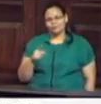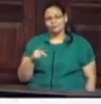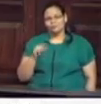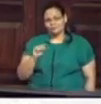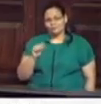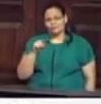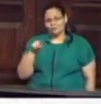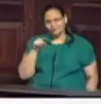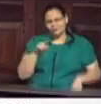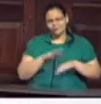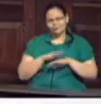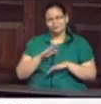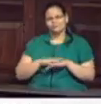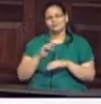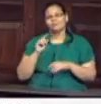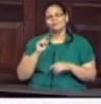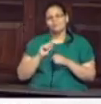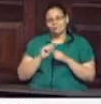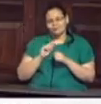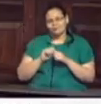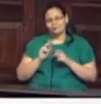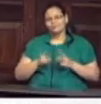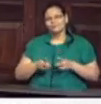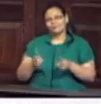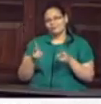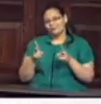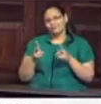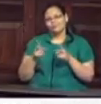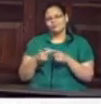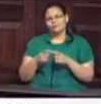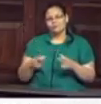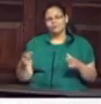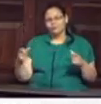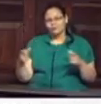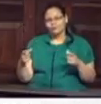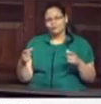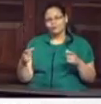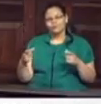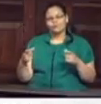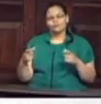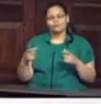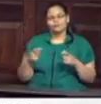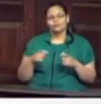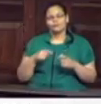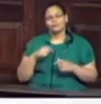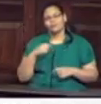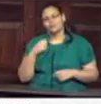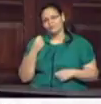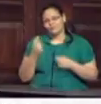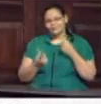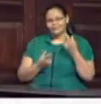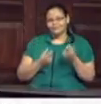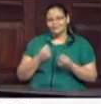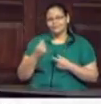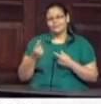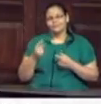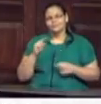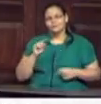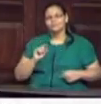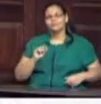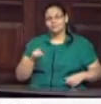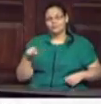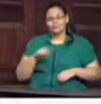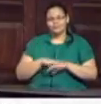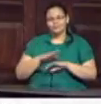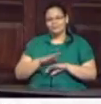daquilo que o senhor produz, que está sempre, na maioria das vezes, né, exceto aquelas em que o senhor toma posição